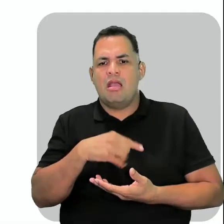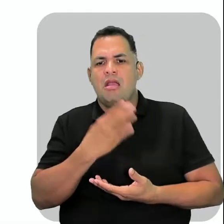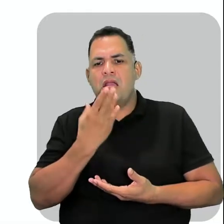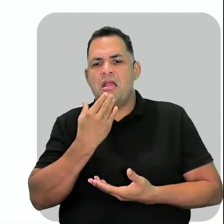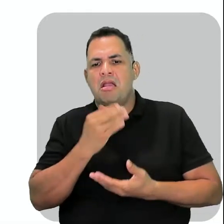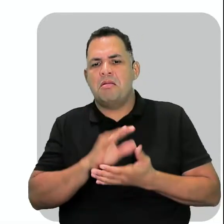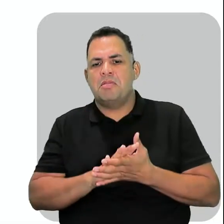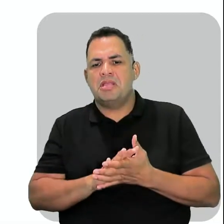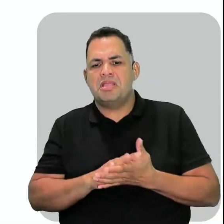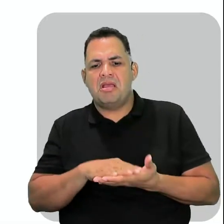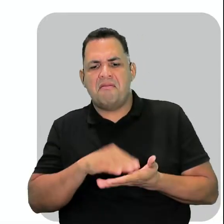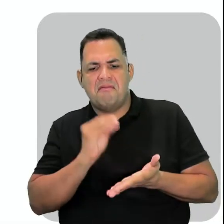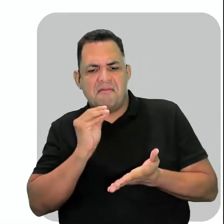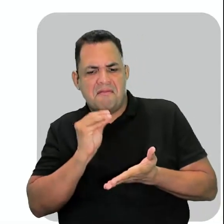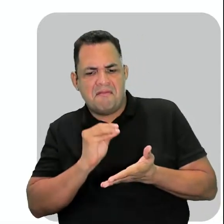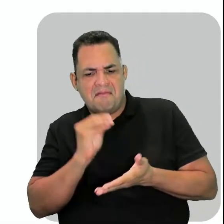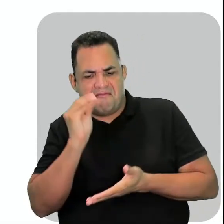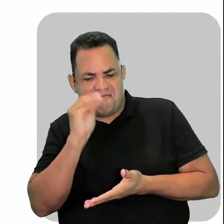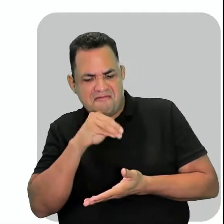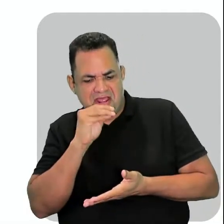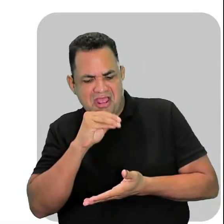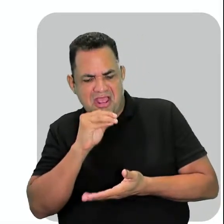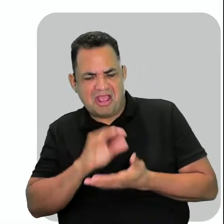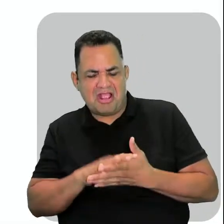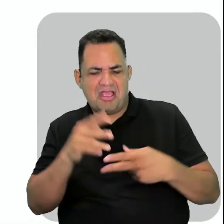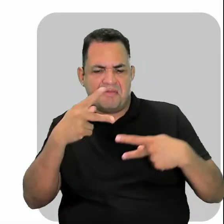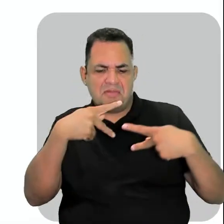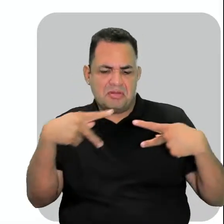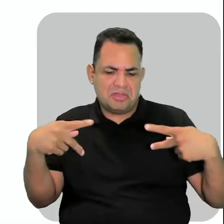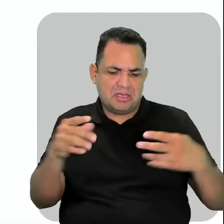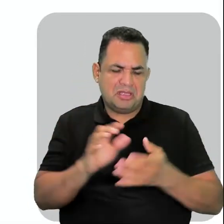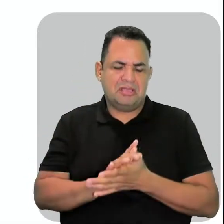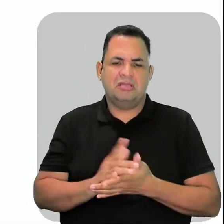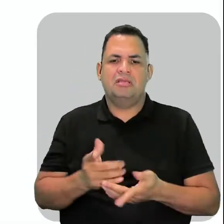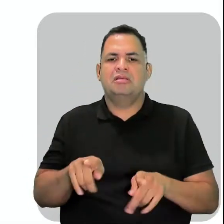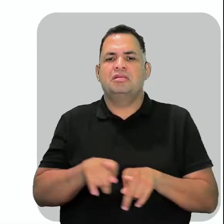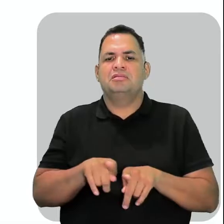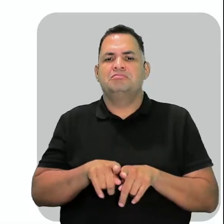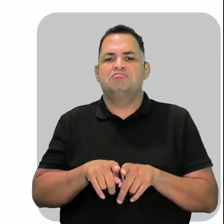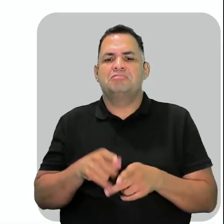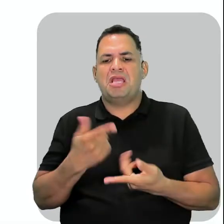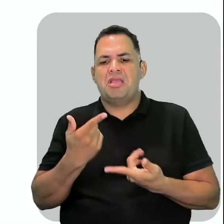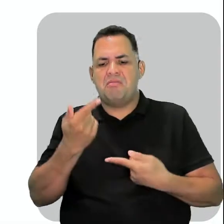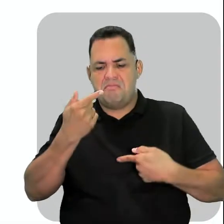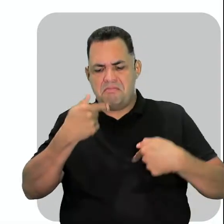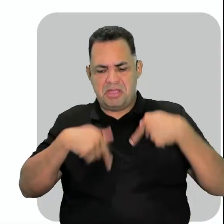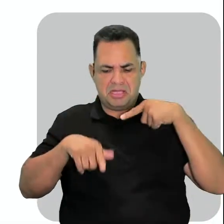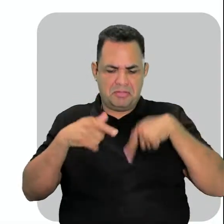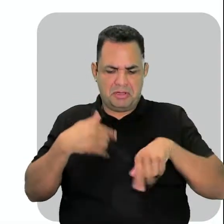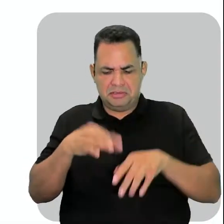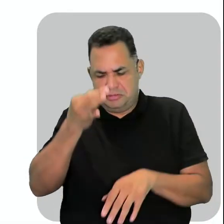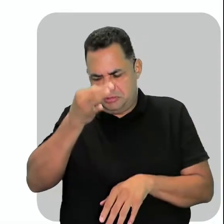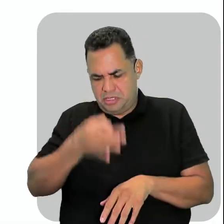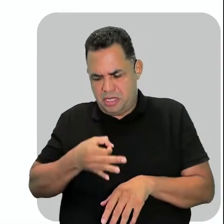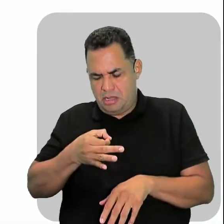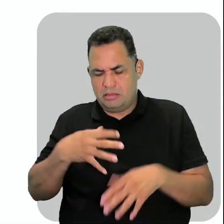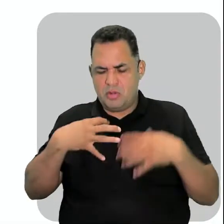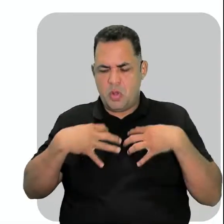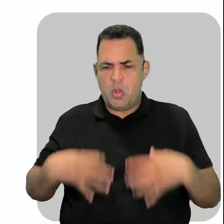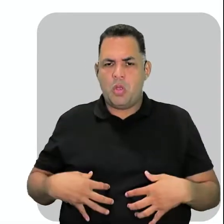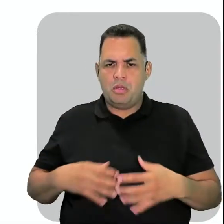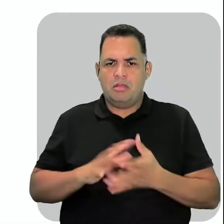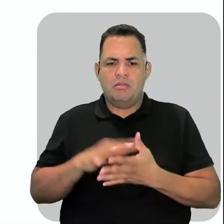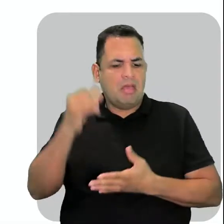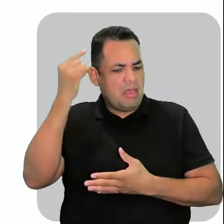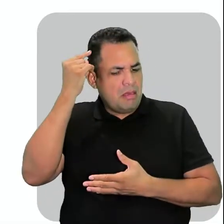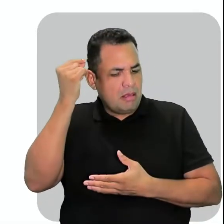em proteína, que não tem vitaminas suficientes para fazer o metabolismo correto do teu organismo. Vai